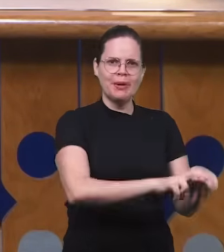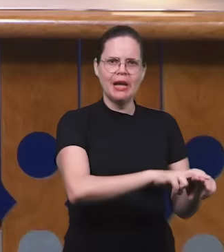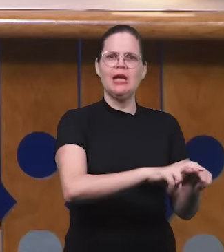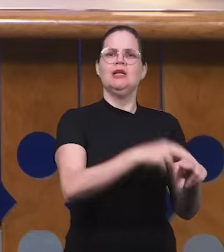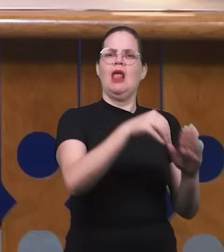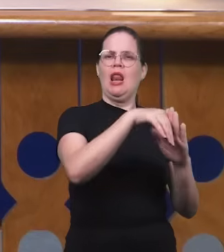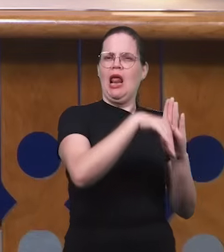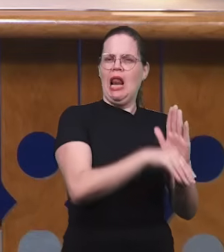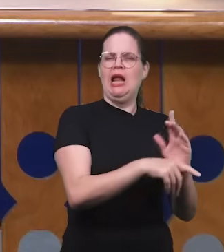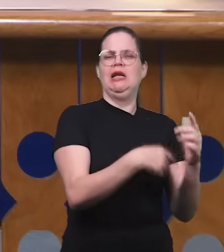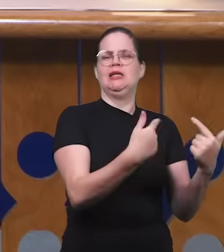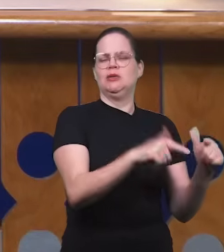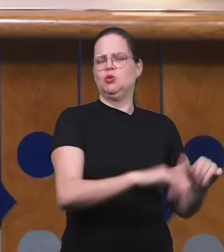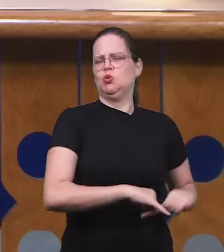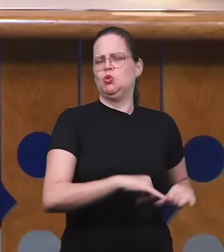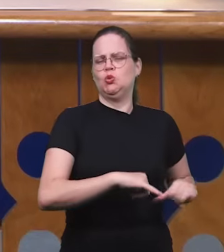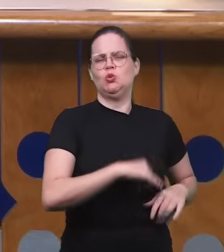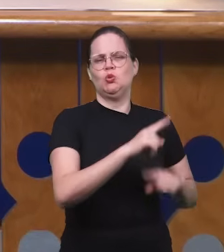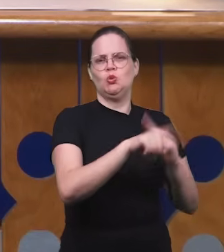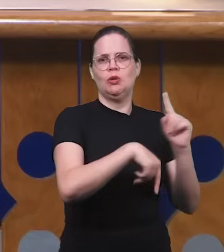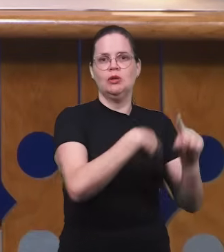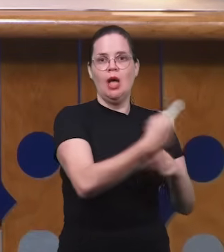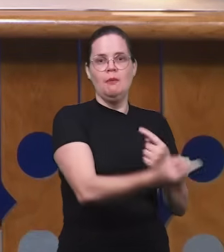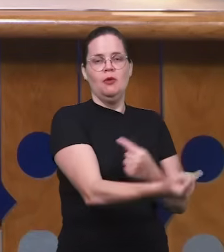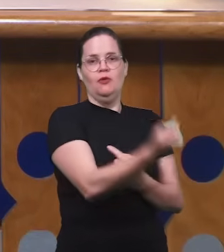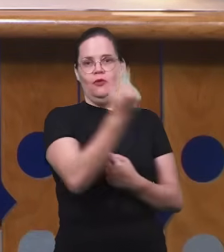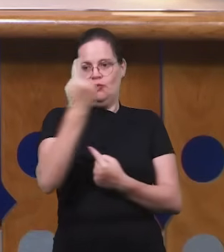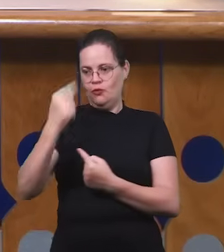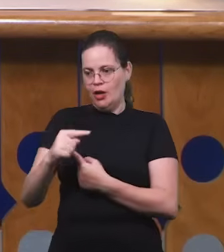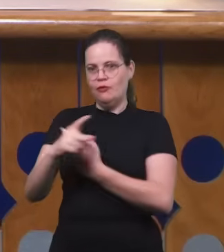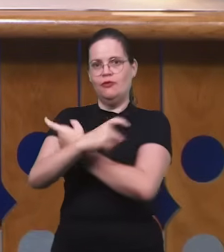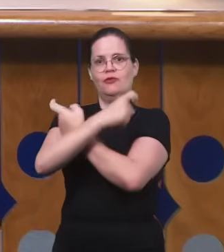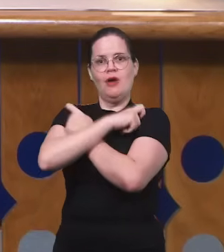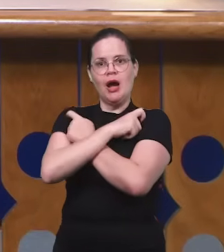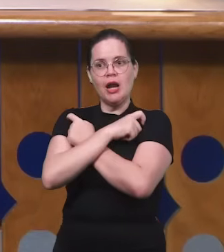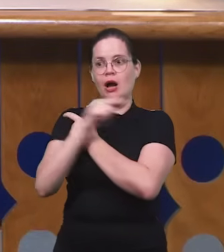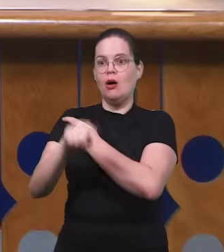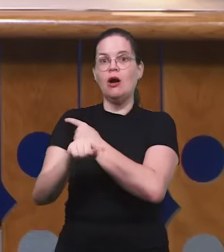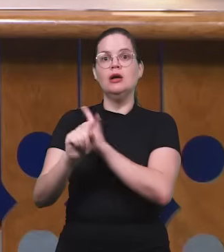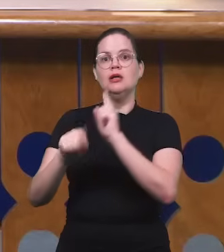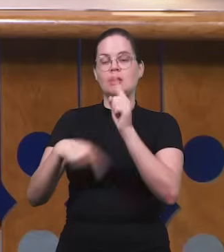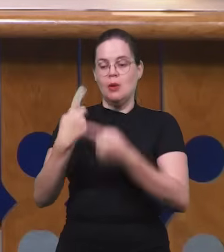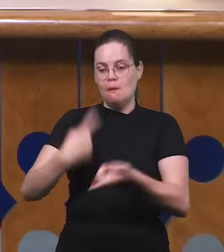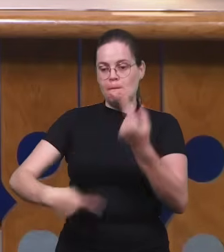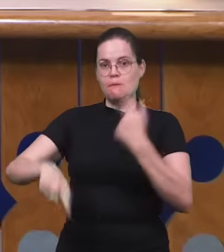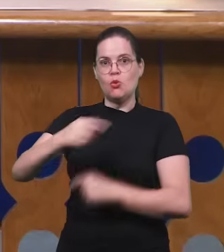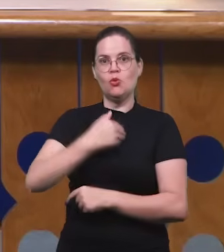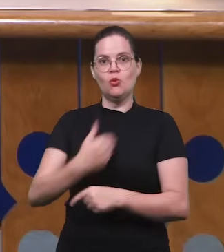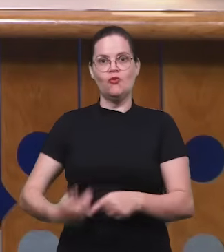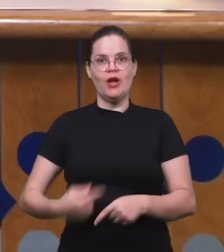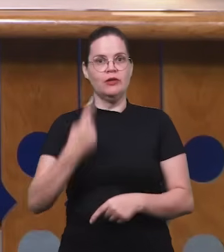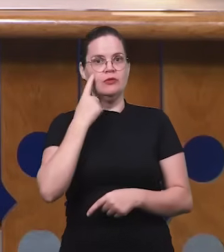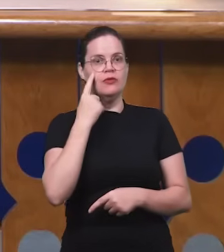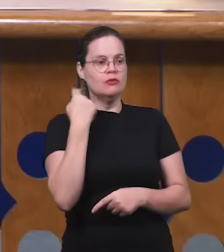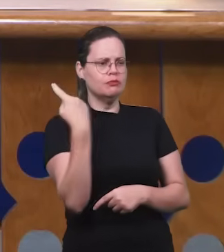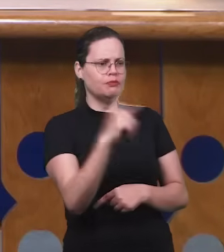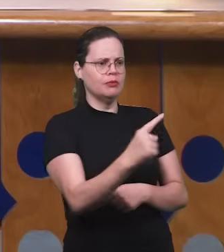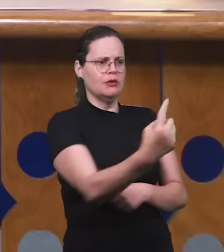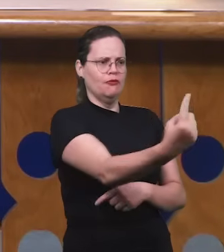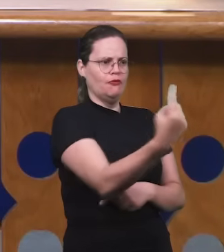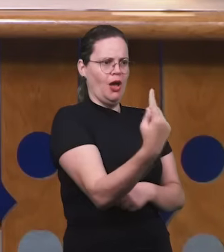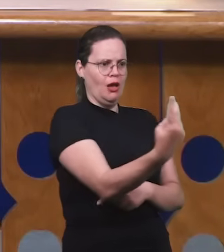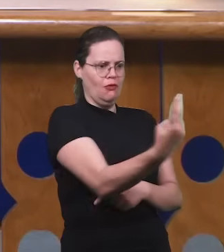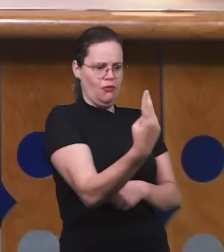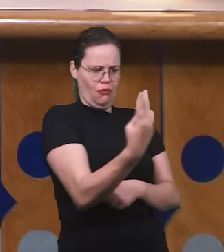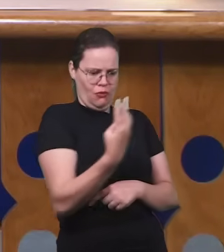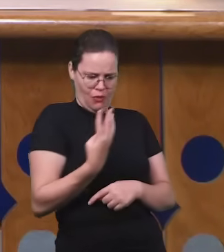pôde receber os seus pais, receber os seus irmãos e realmente, literalmente, a profecia se cumpriu